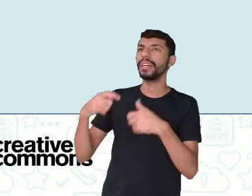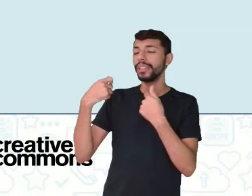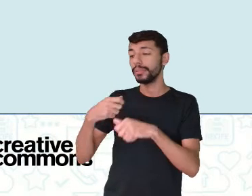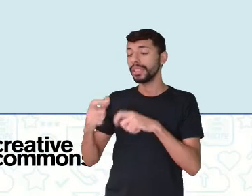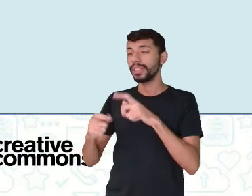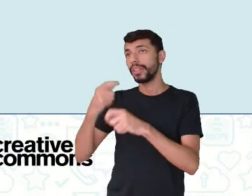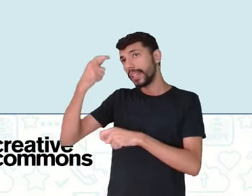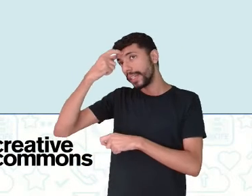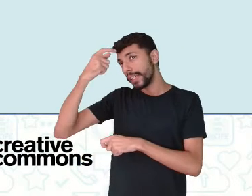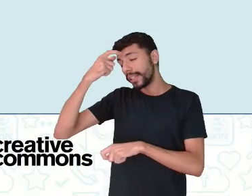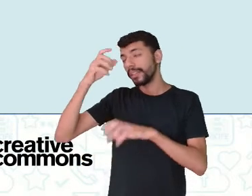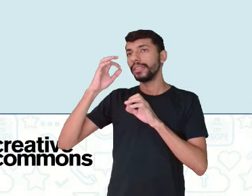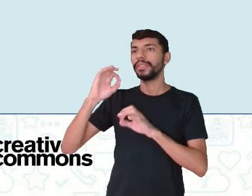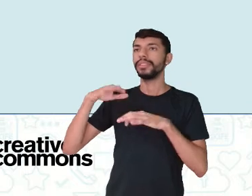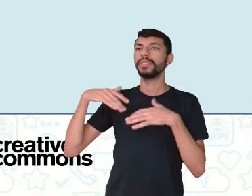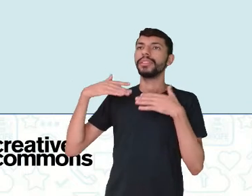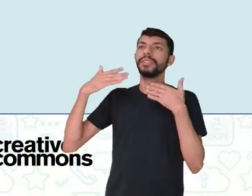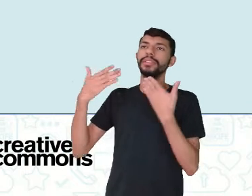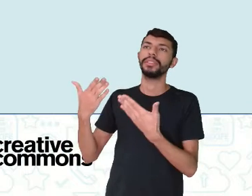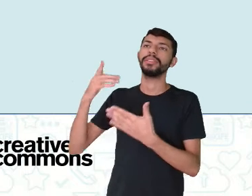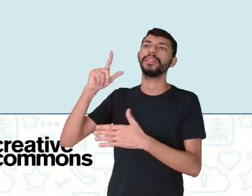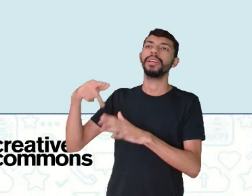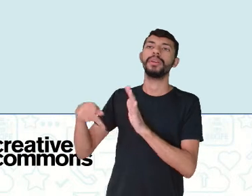nos conscientizar